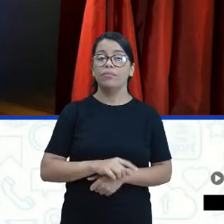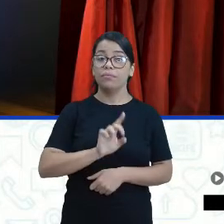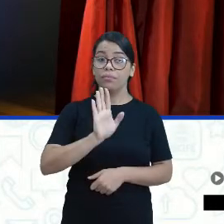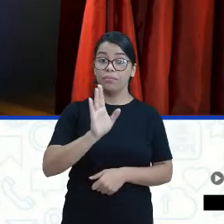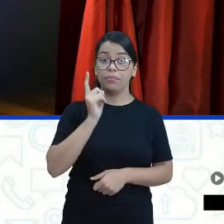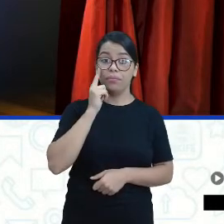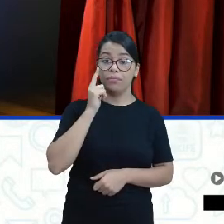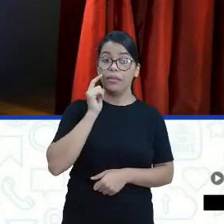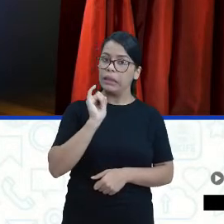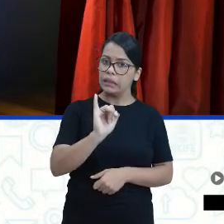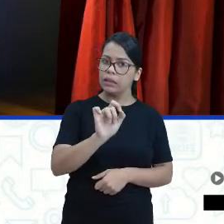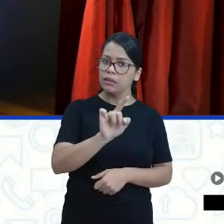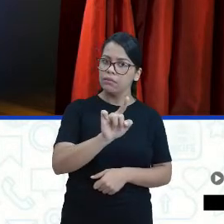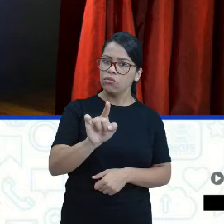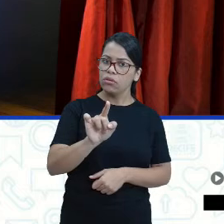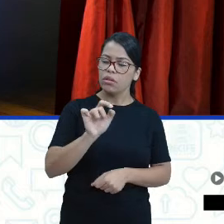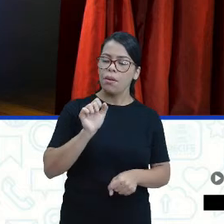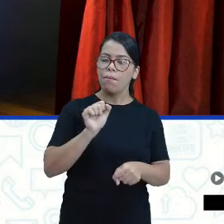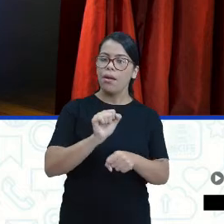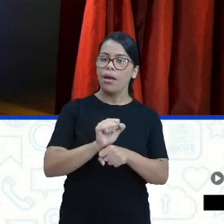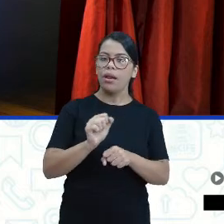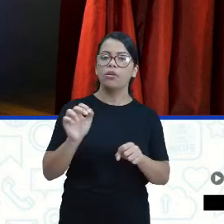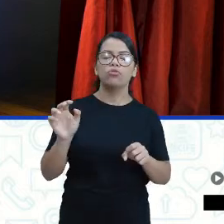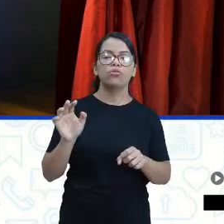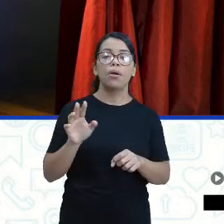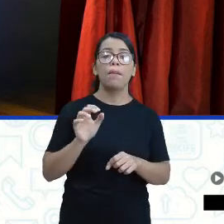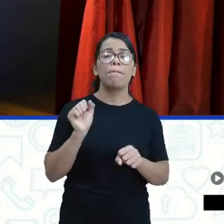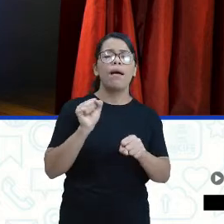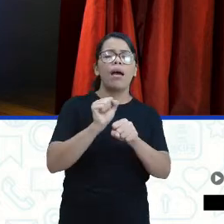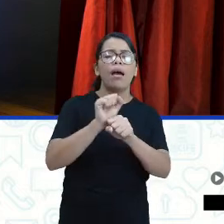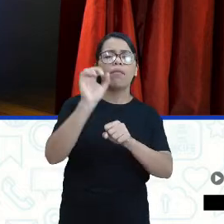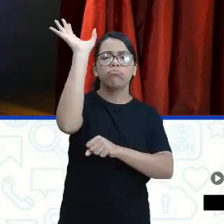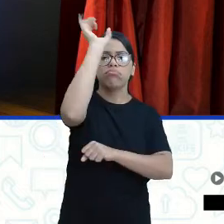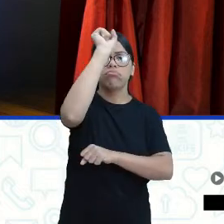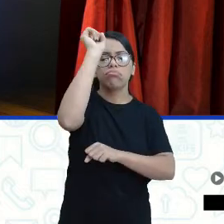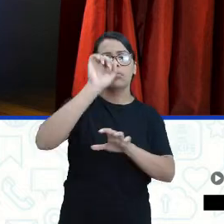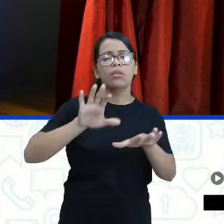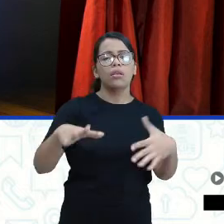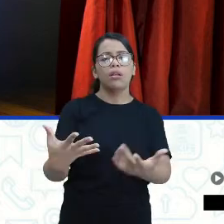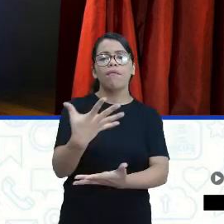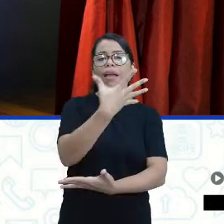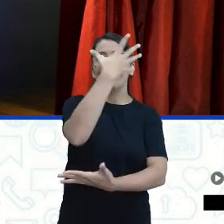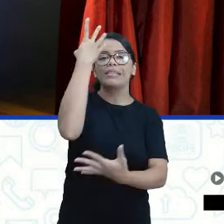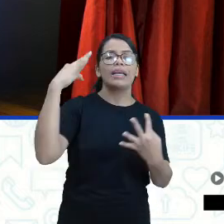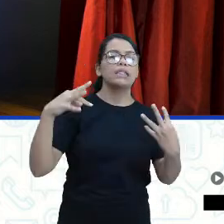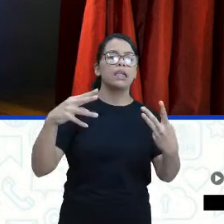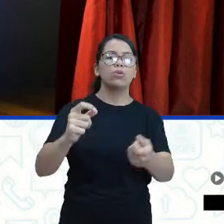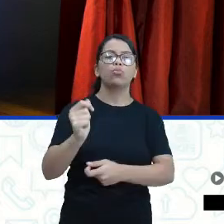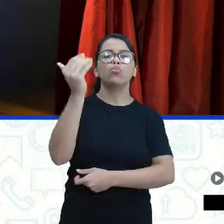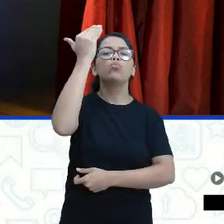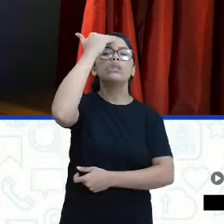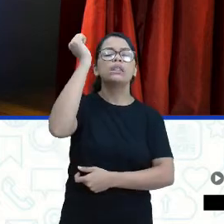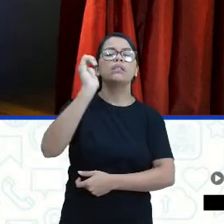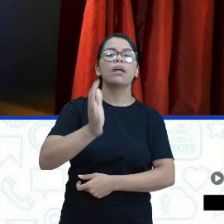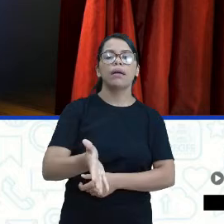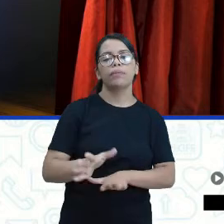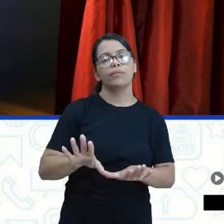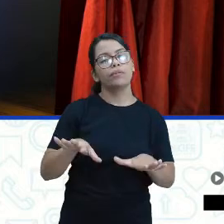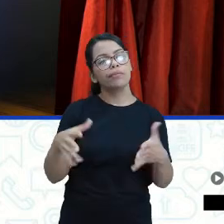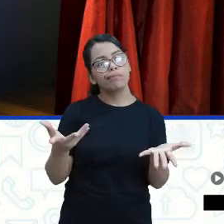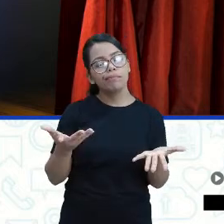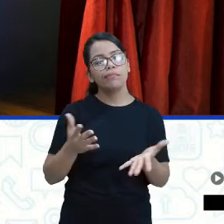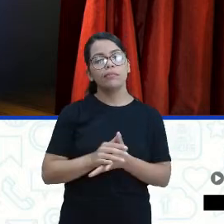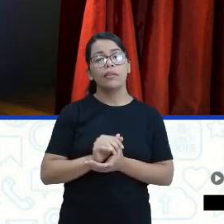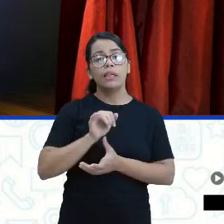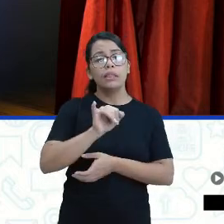se você parar de aprender, logo esquecerá o que sabe. Ou seja, se